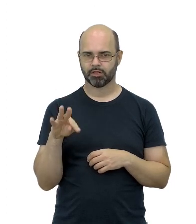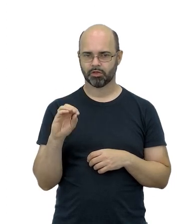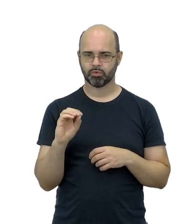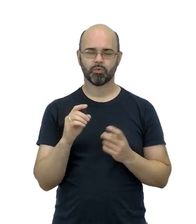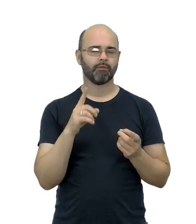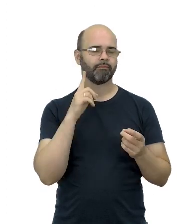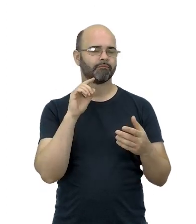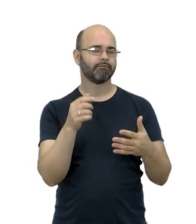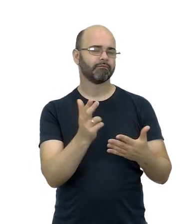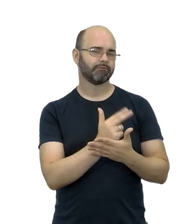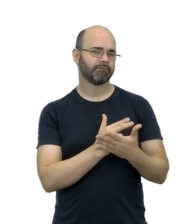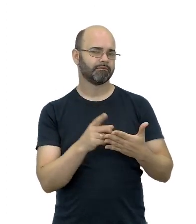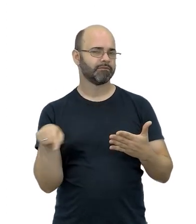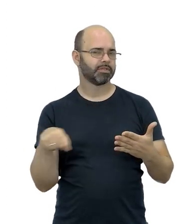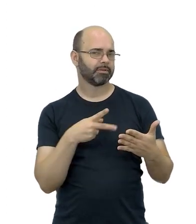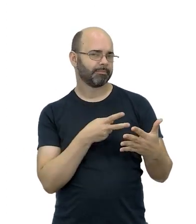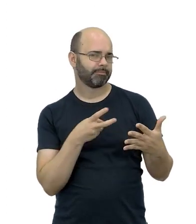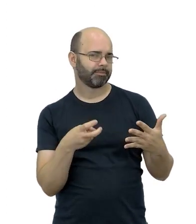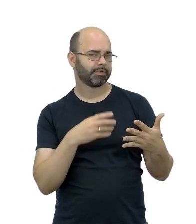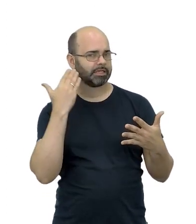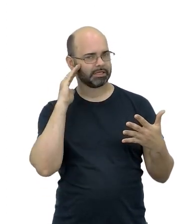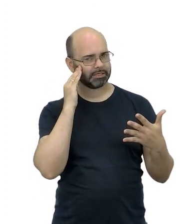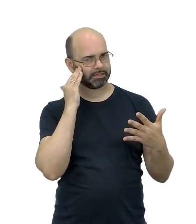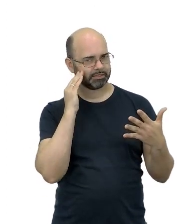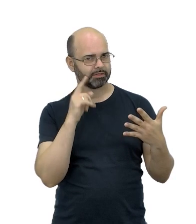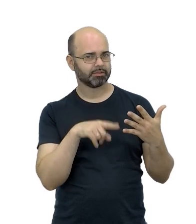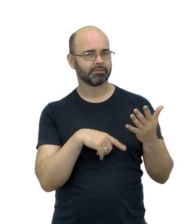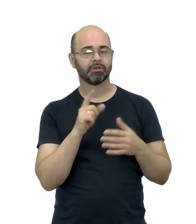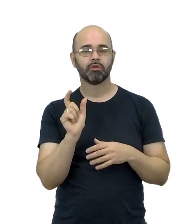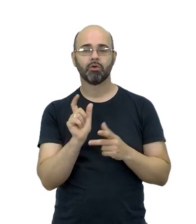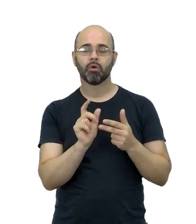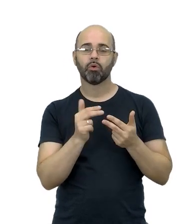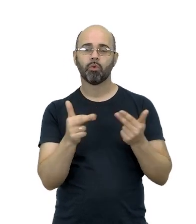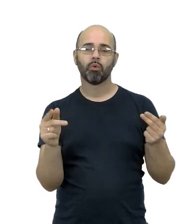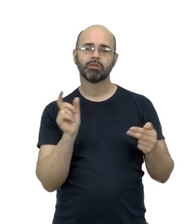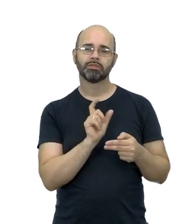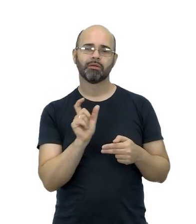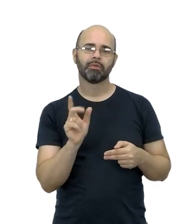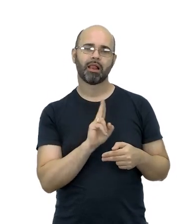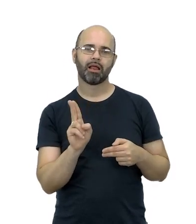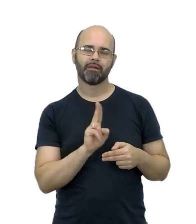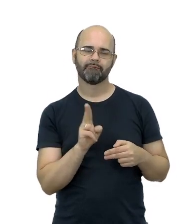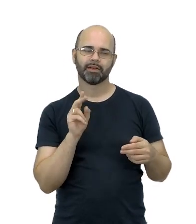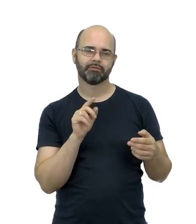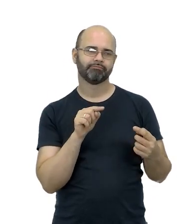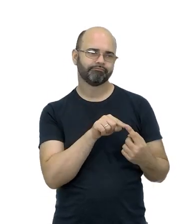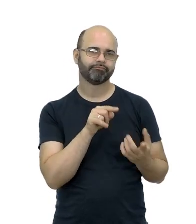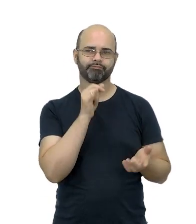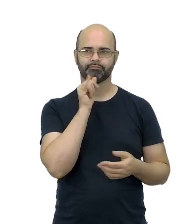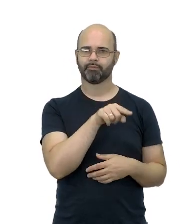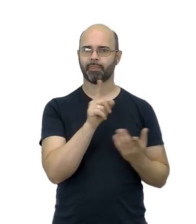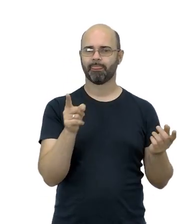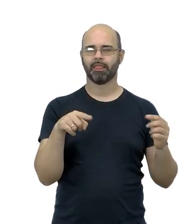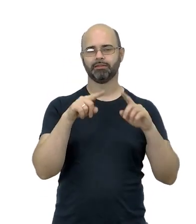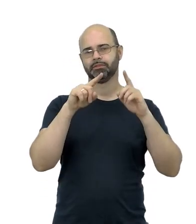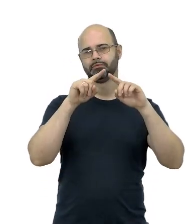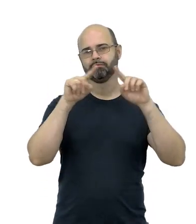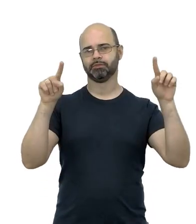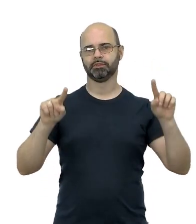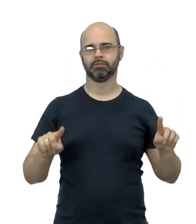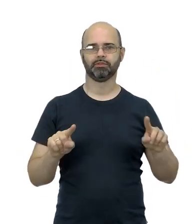e trazer, no fundo, elementos para a sua nomeação, ou seja, essa figura aqui é um retângulo,